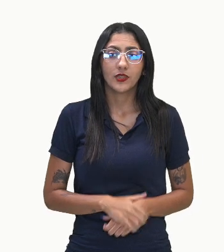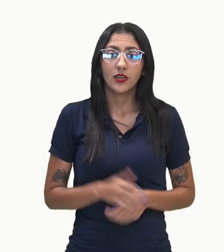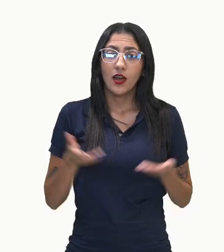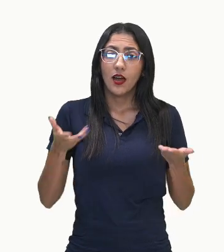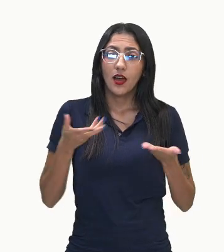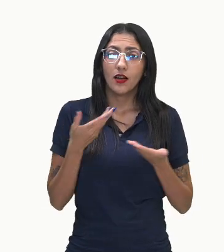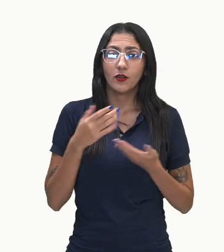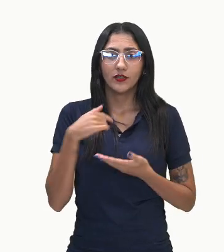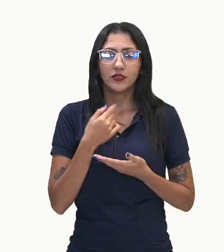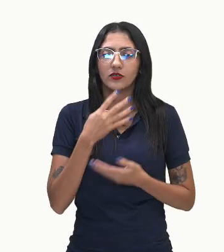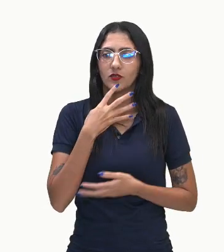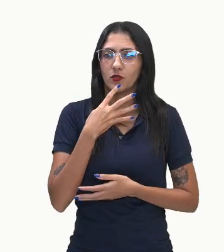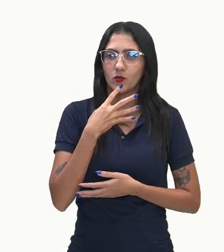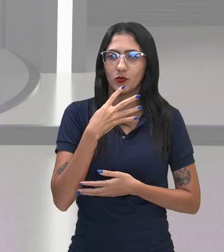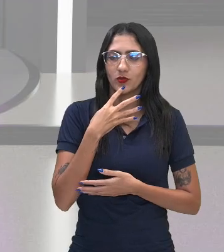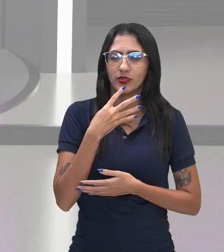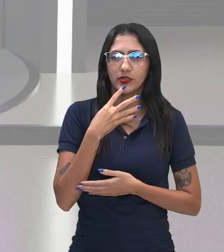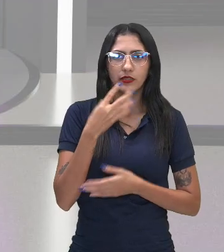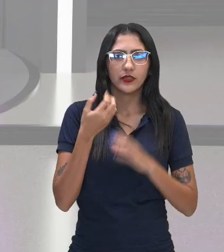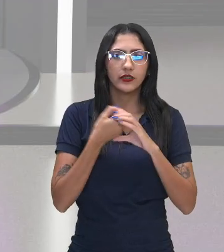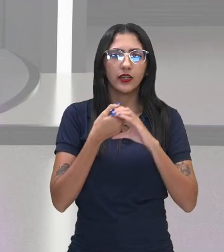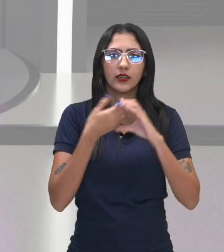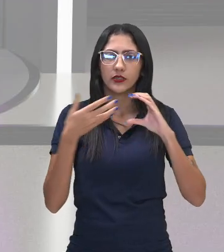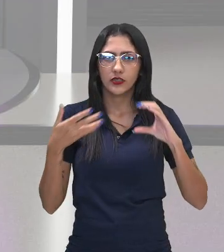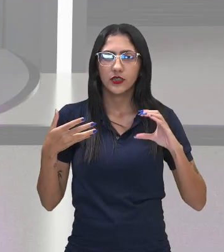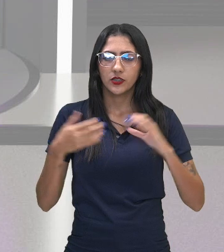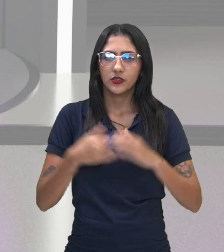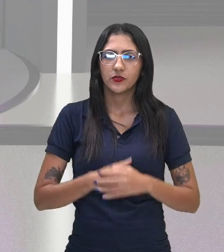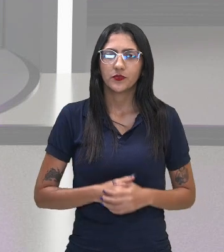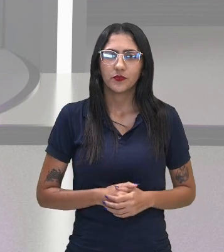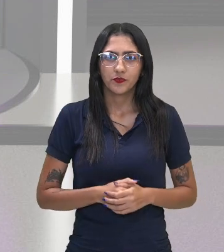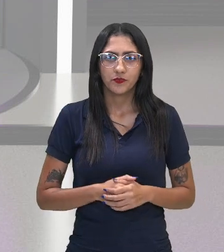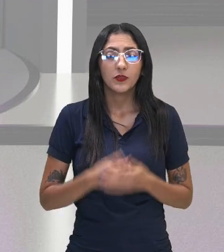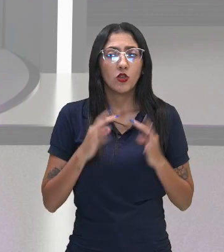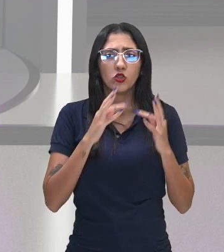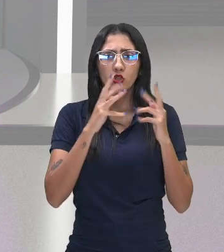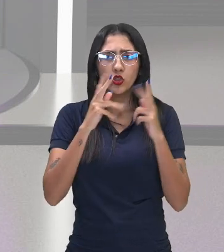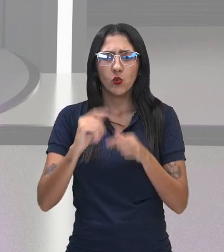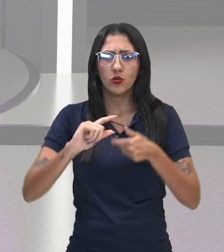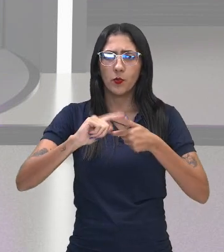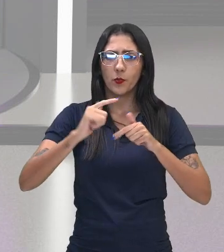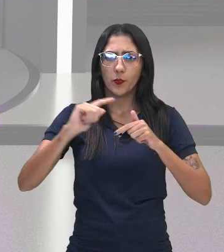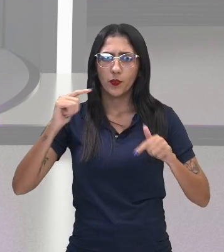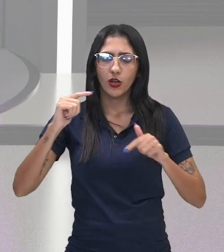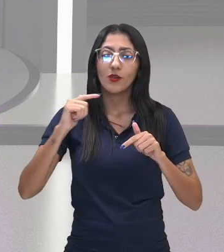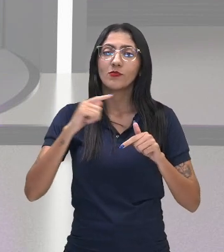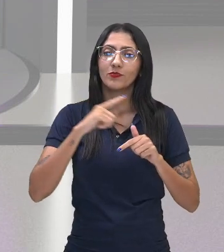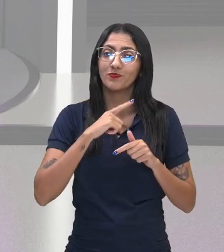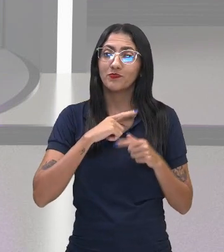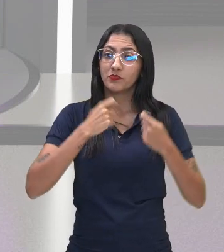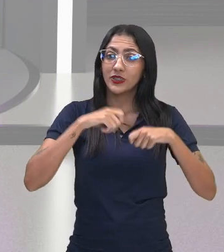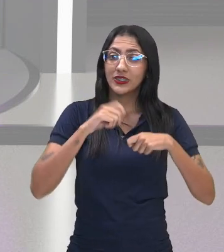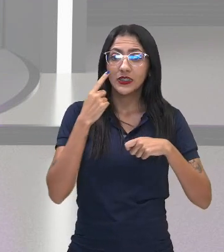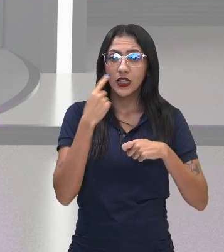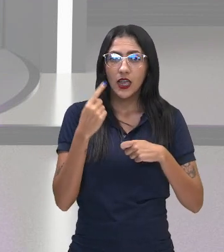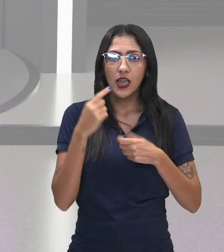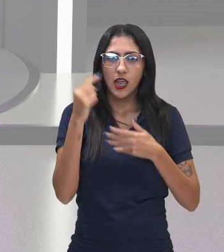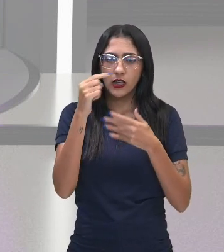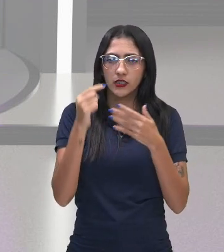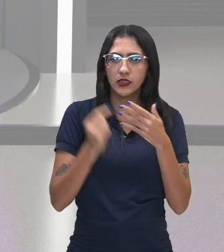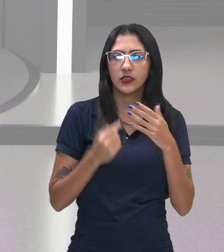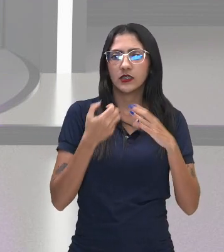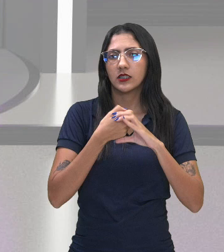os elementos de um polígono. Todo polígono tem que ter esses elementos.